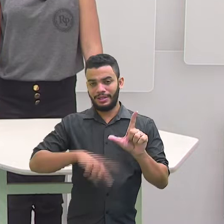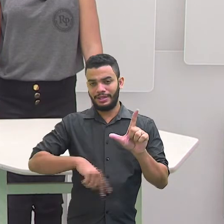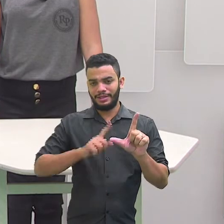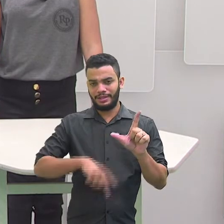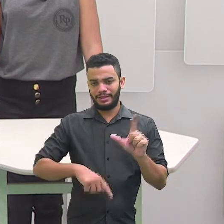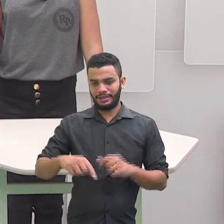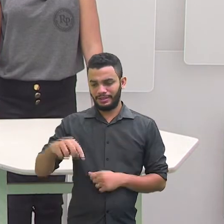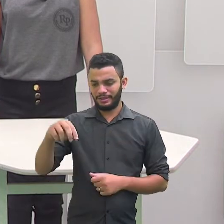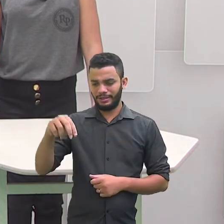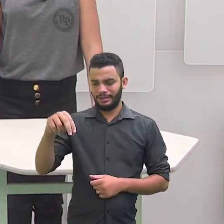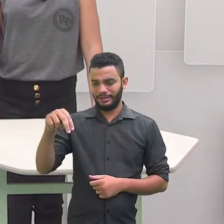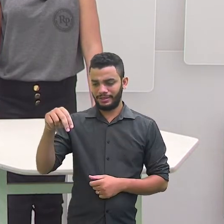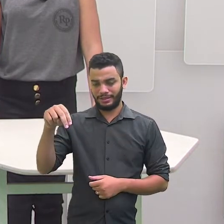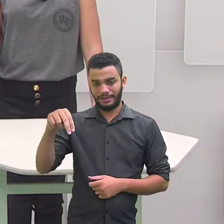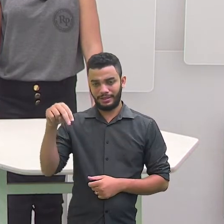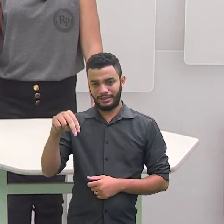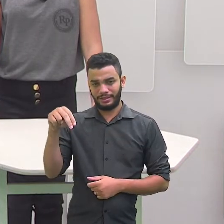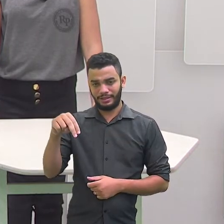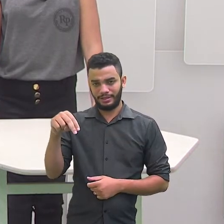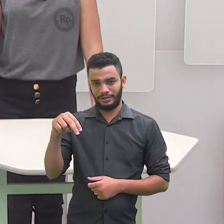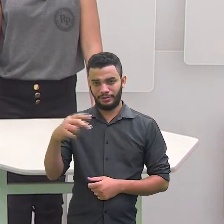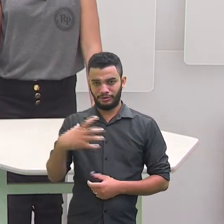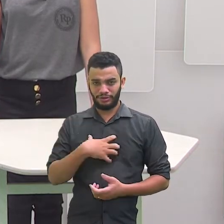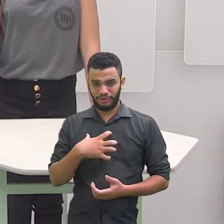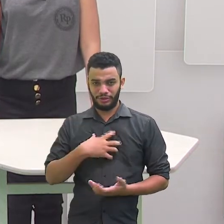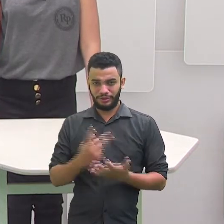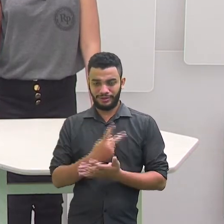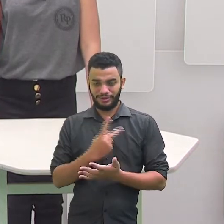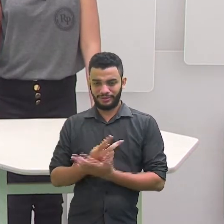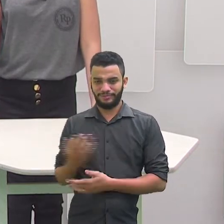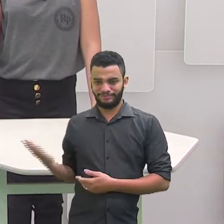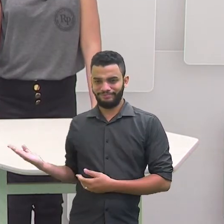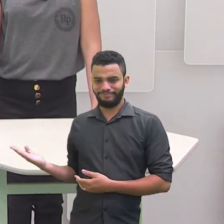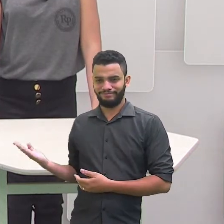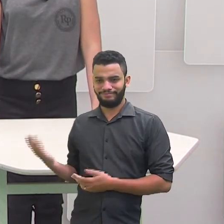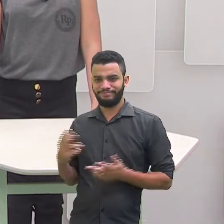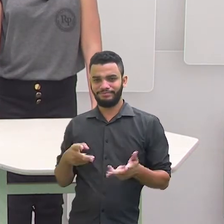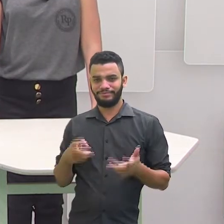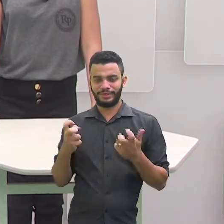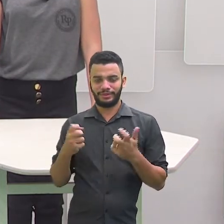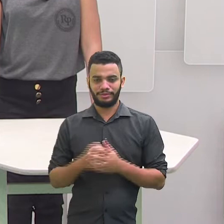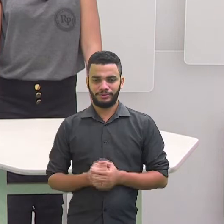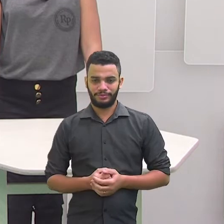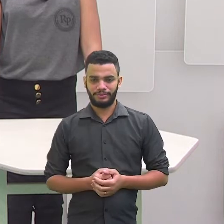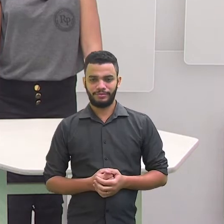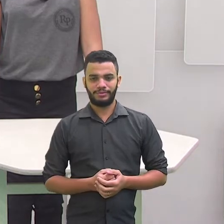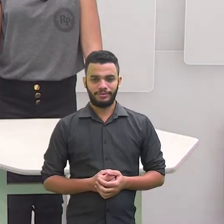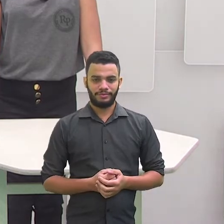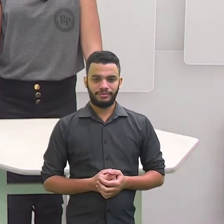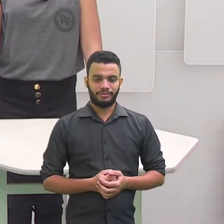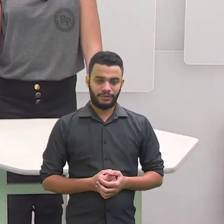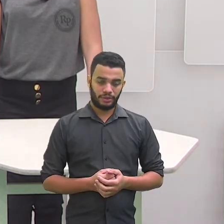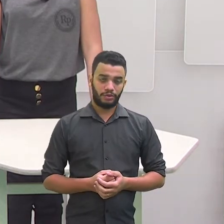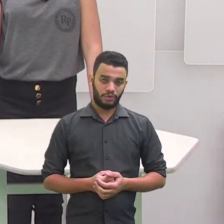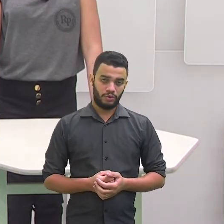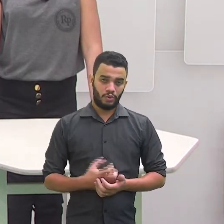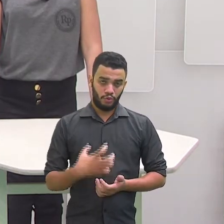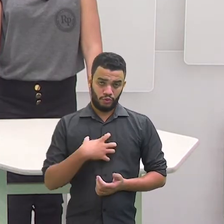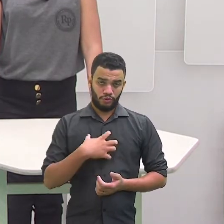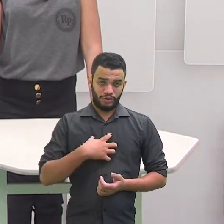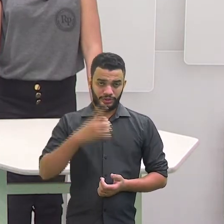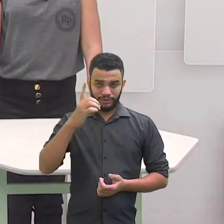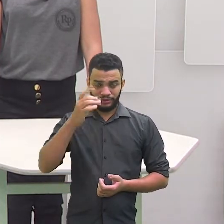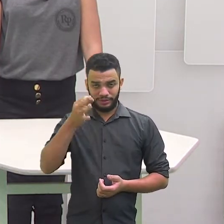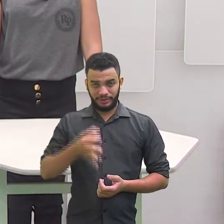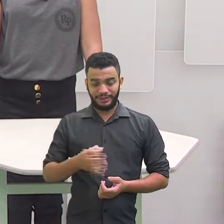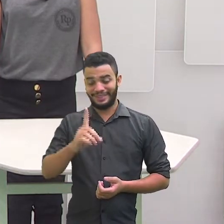não acertou essa palavra. A palavra que ela soletrou, gente, está aí na tela de vocês, tá? É só vocês estarem olhando a